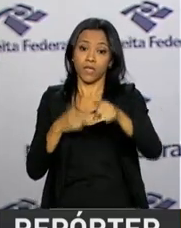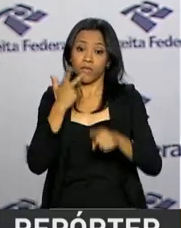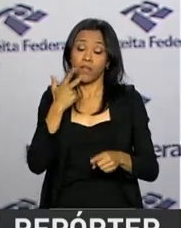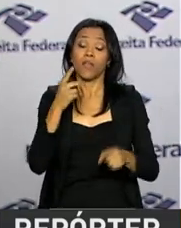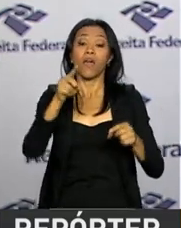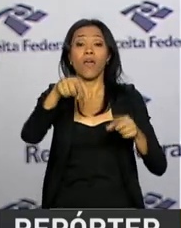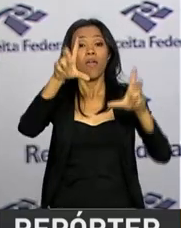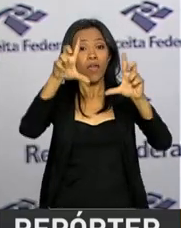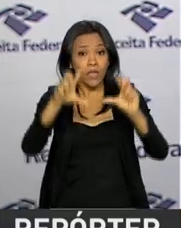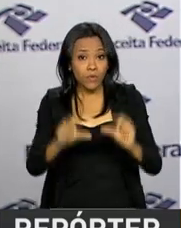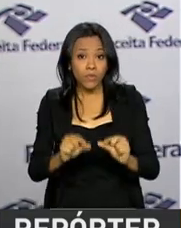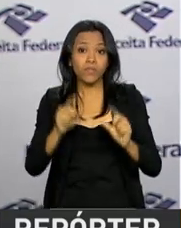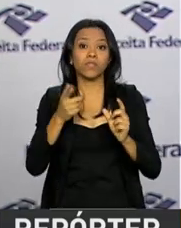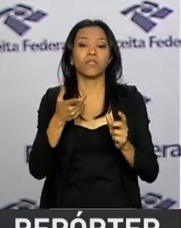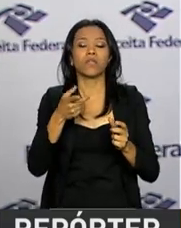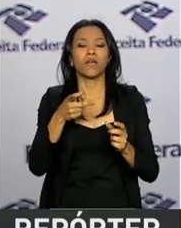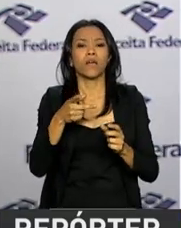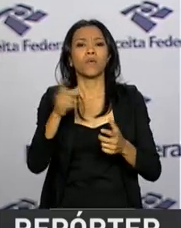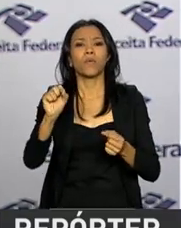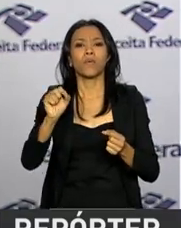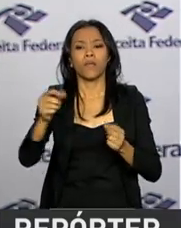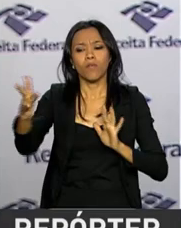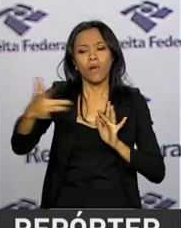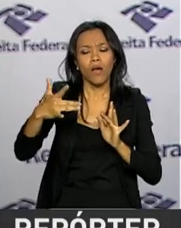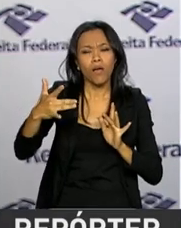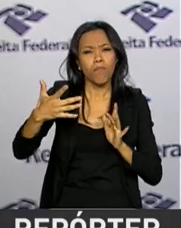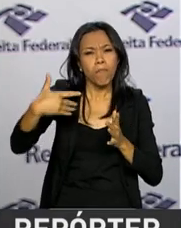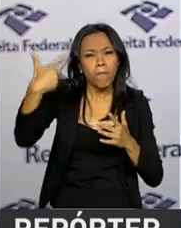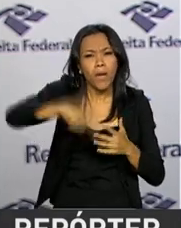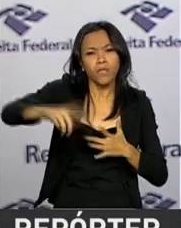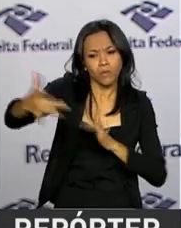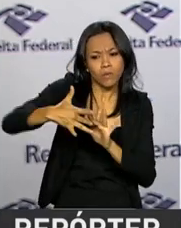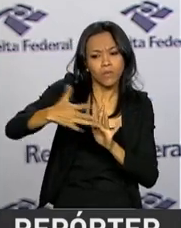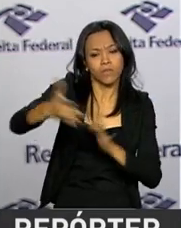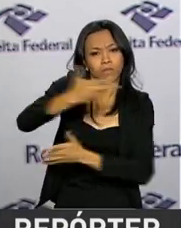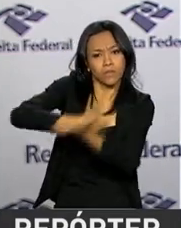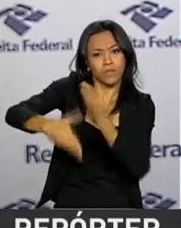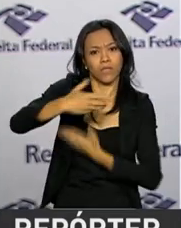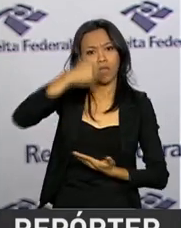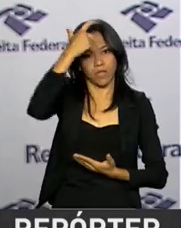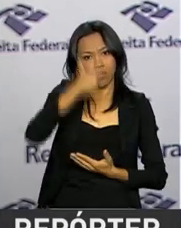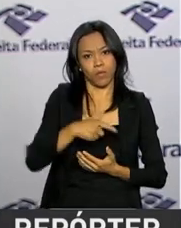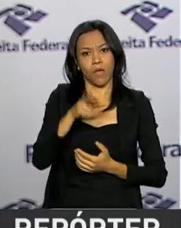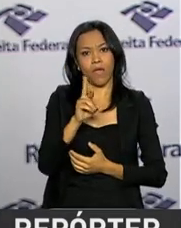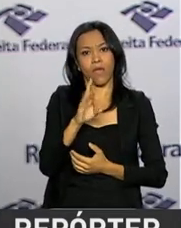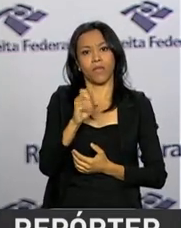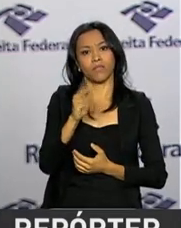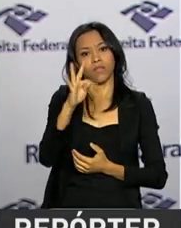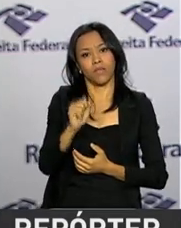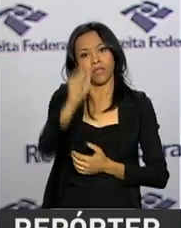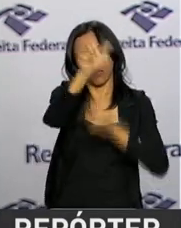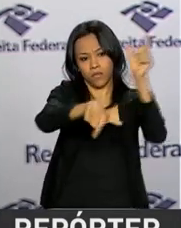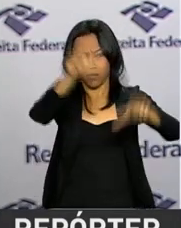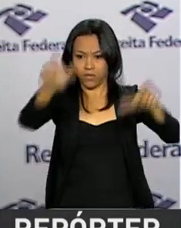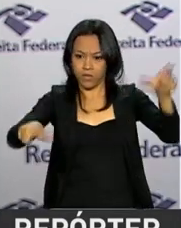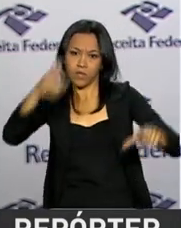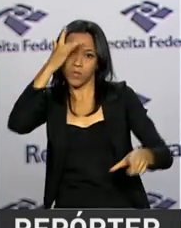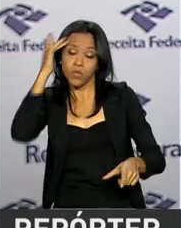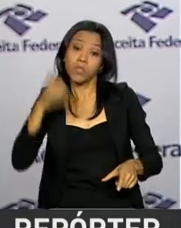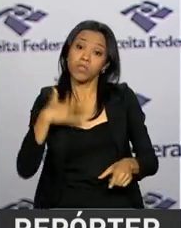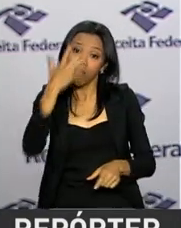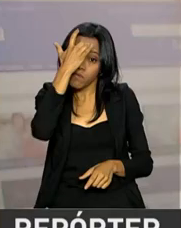essa interação entre o contribuinte né e à própria receita federal ea gente vem adotando as providências necessárias para poder